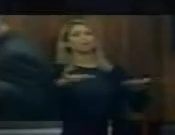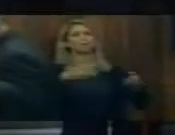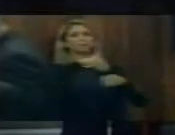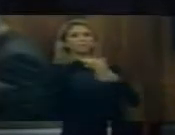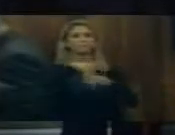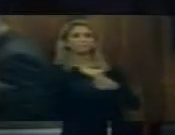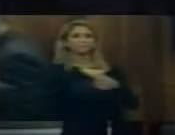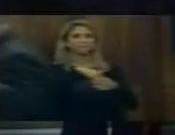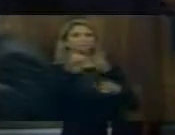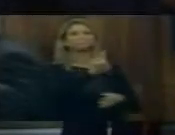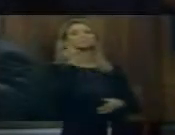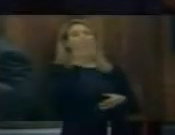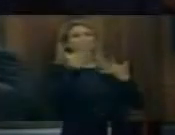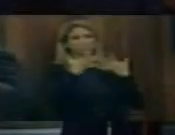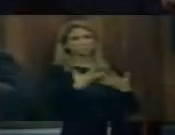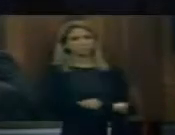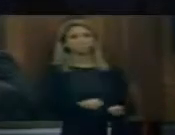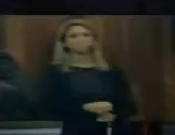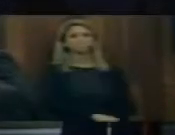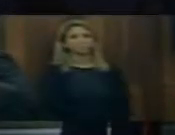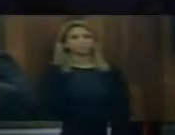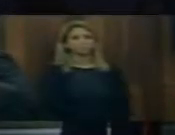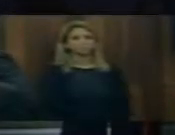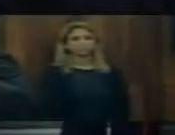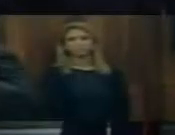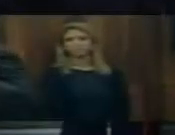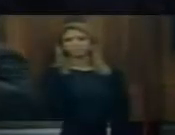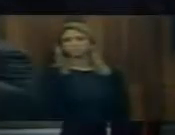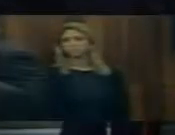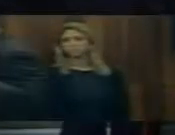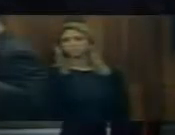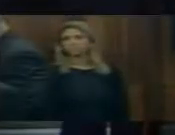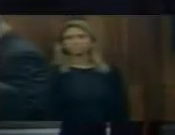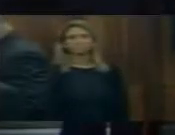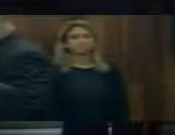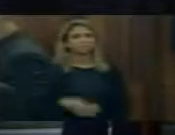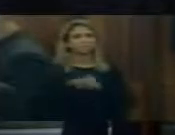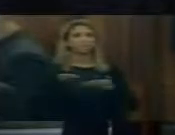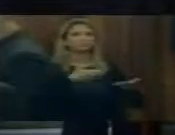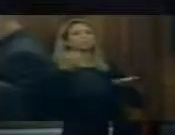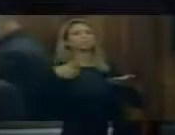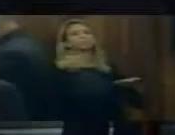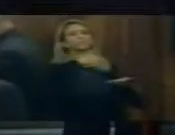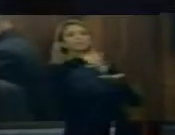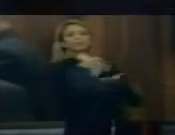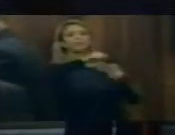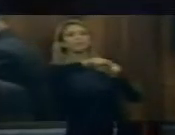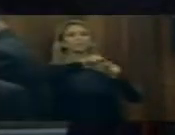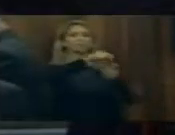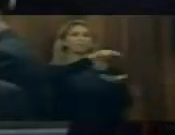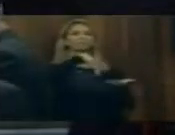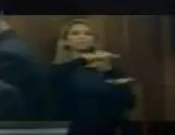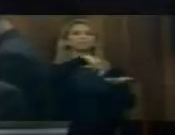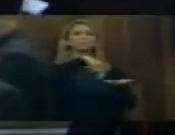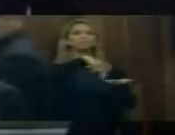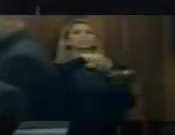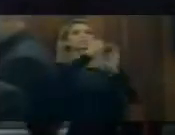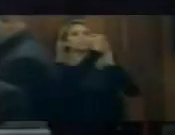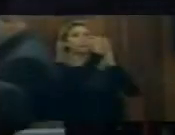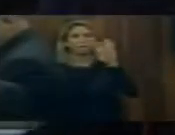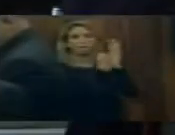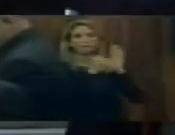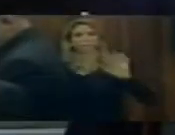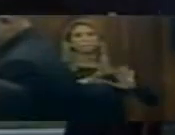os favoráveis permaneçam como estão. Aprovado por unanimidade. Peço à primeira secretária que faça a leitura da pauta e